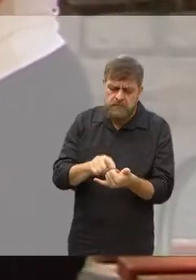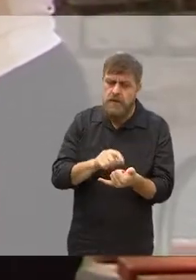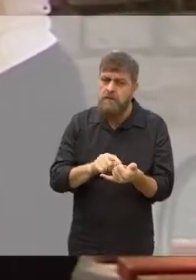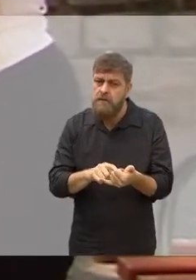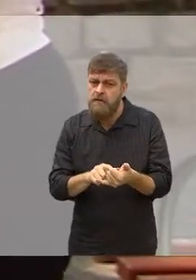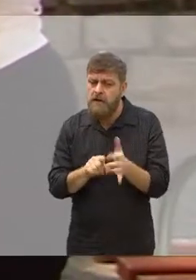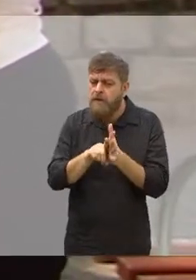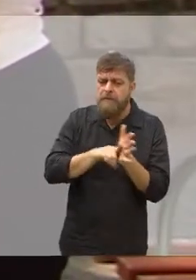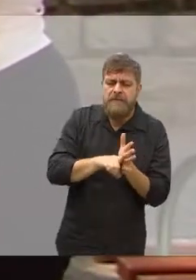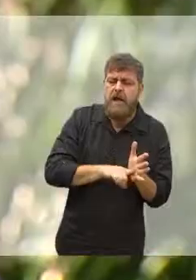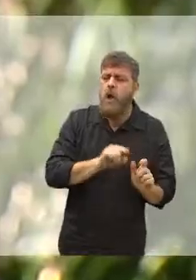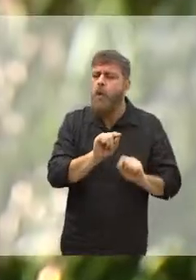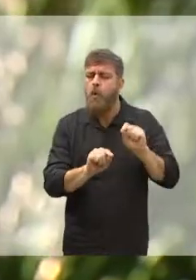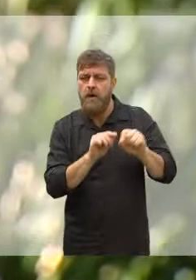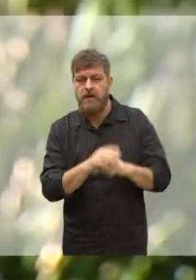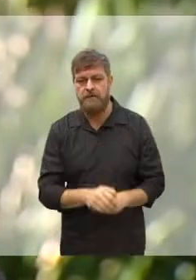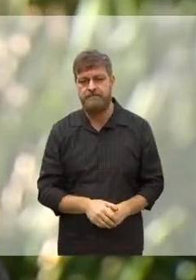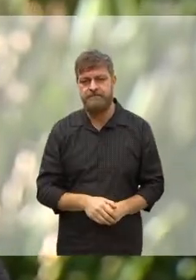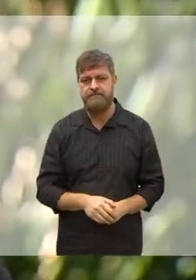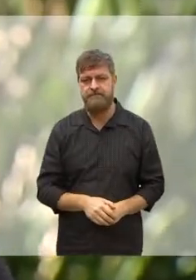você fica buscando no celular?